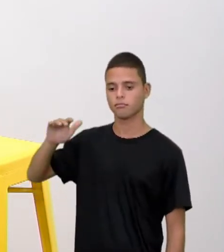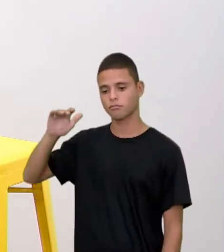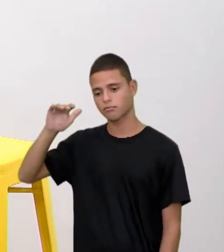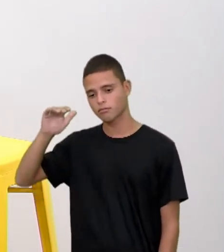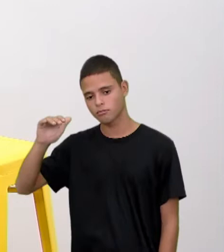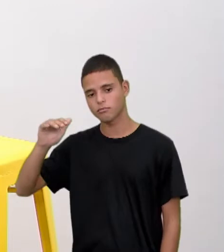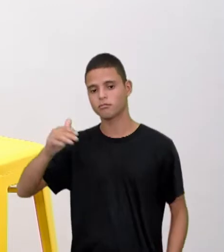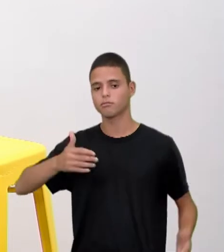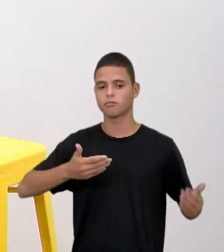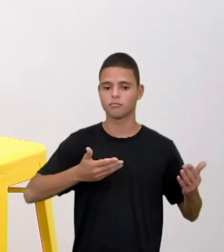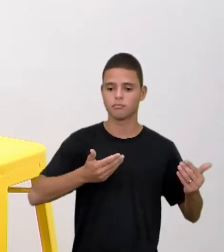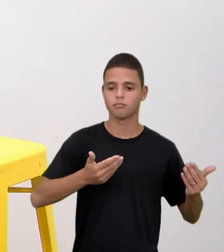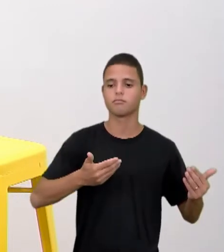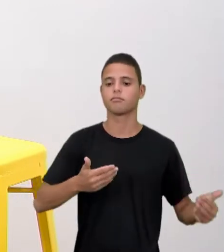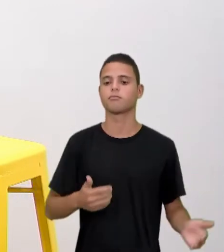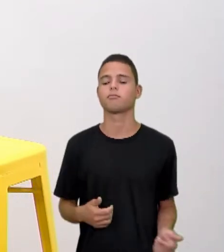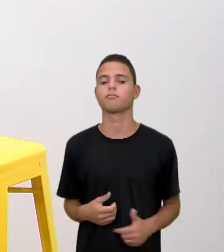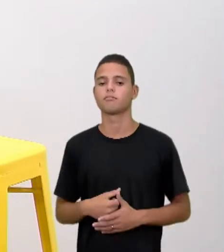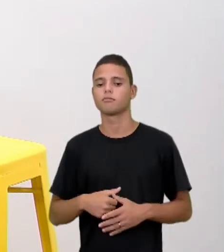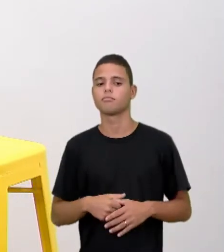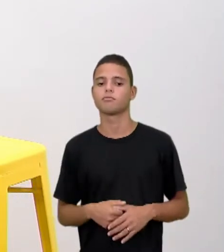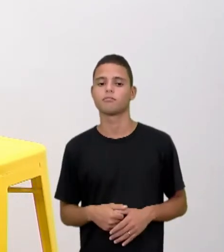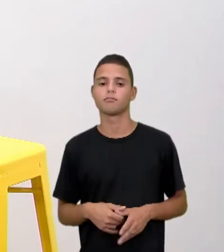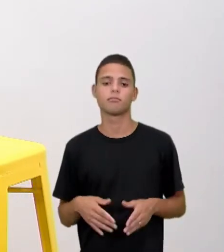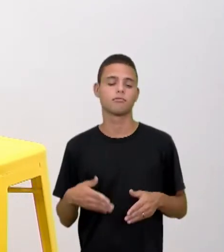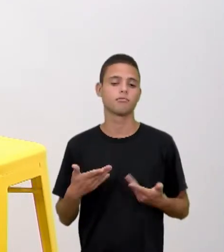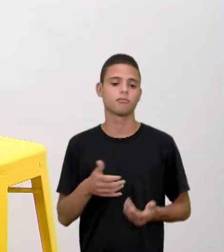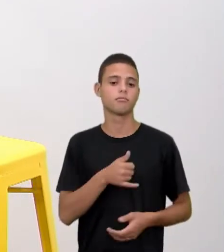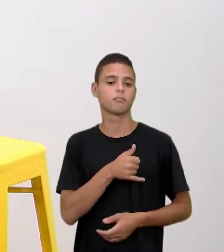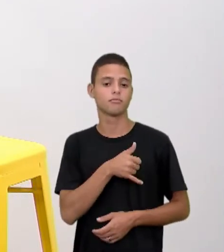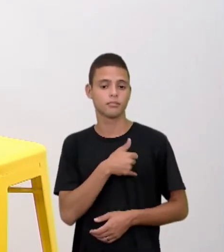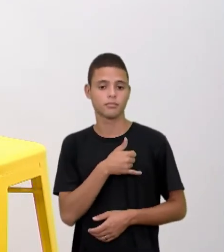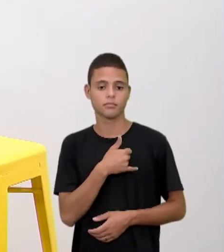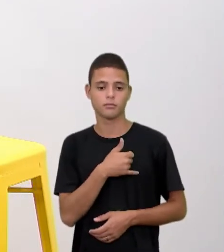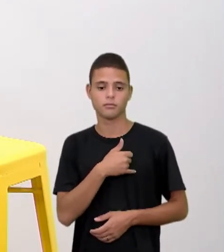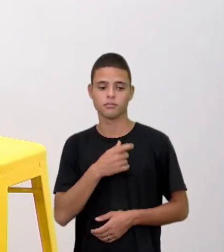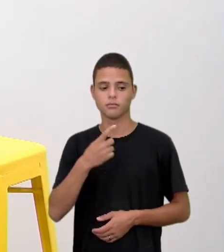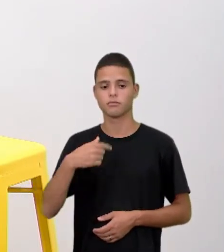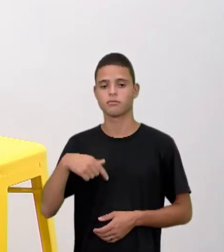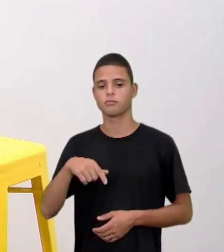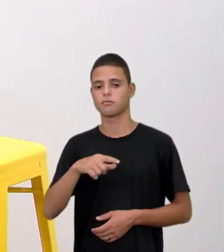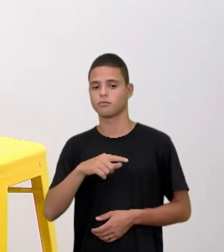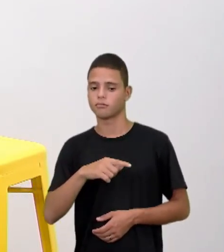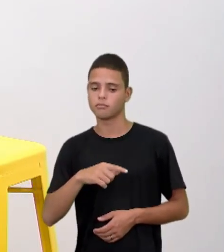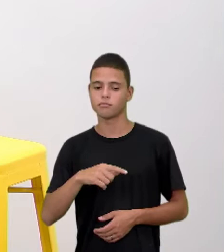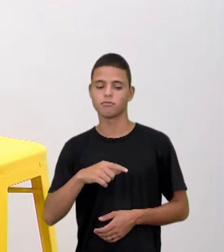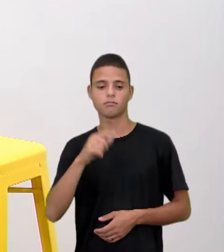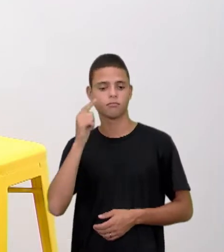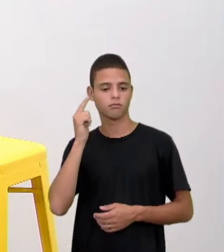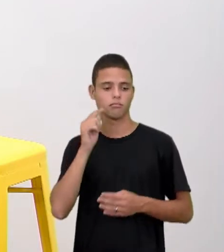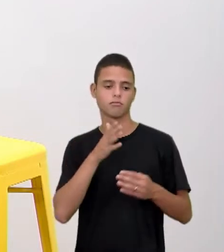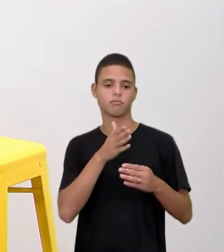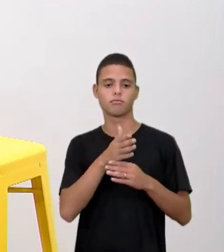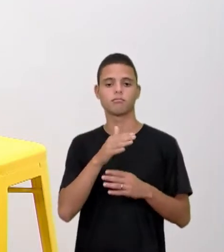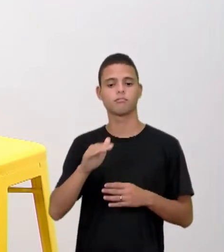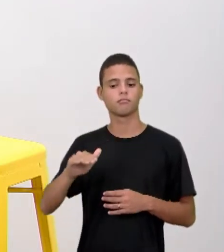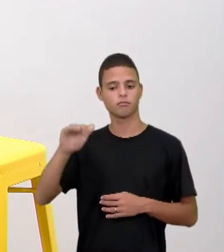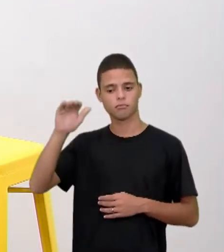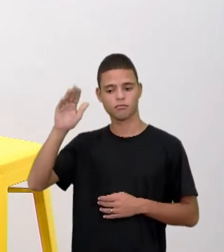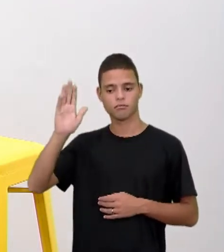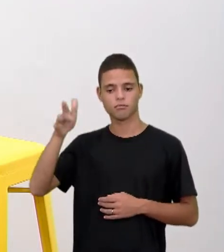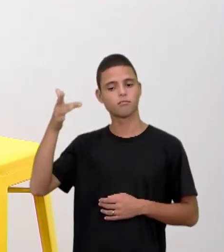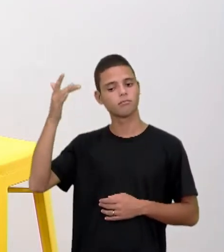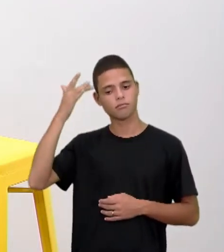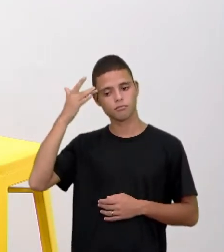ali o início da adolescência. Qual é a idade onde a gente é considerado adulto, quer dizer que a gente já está num período melhor